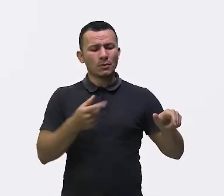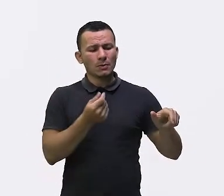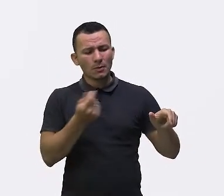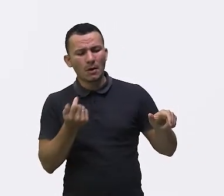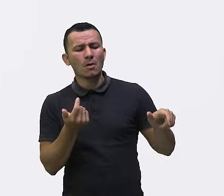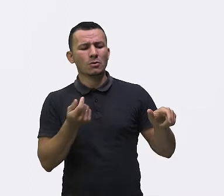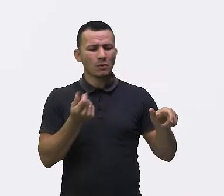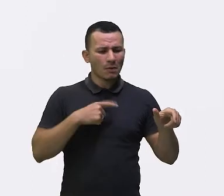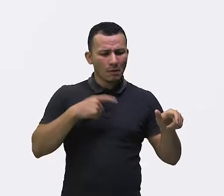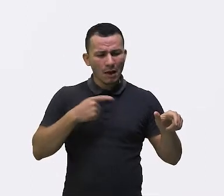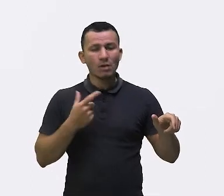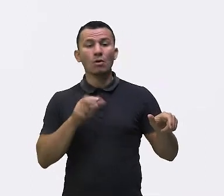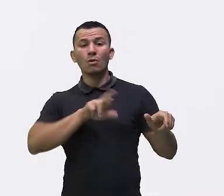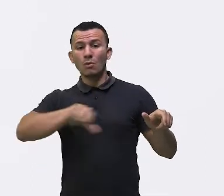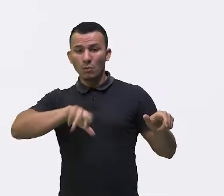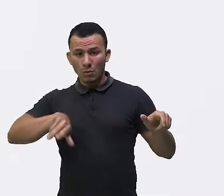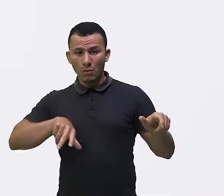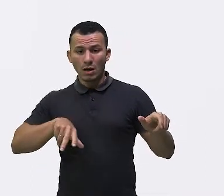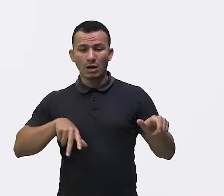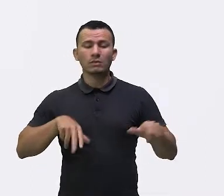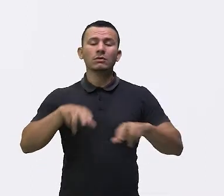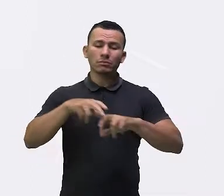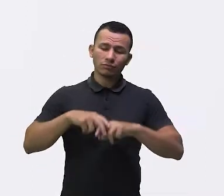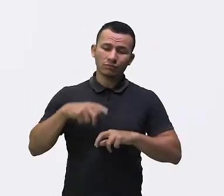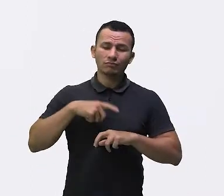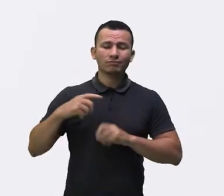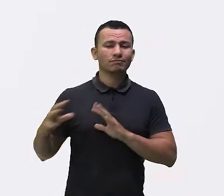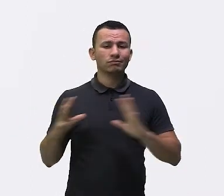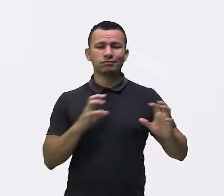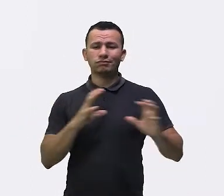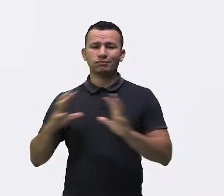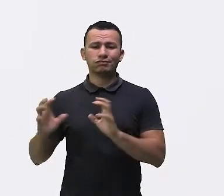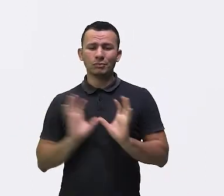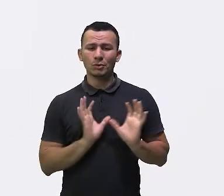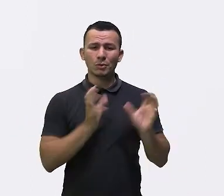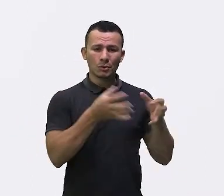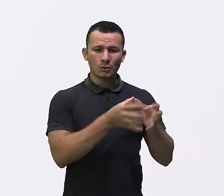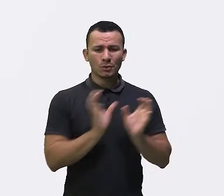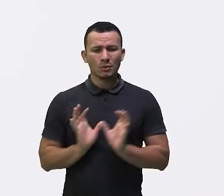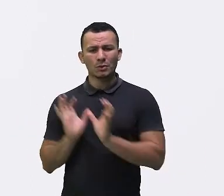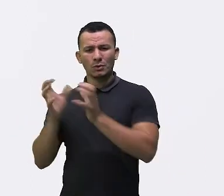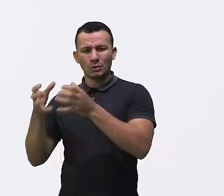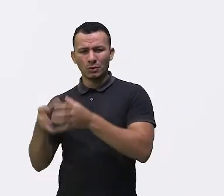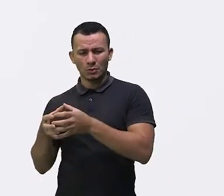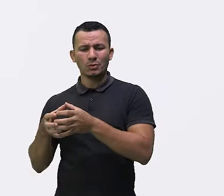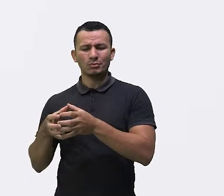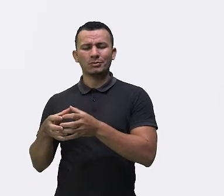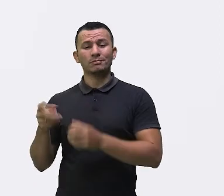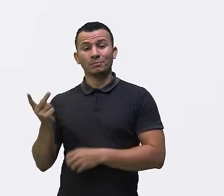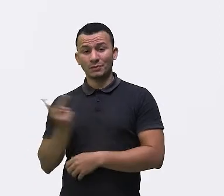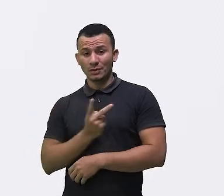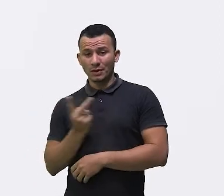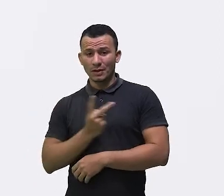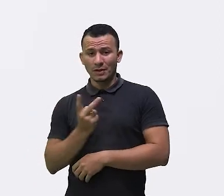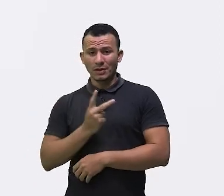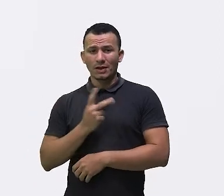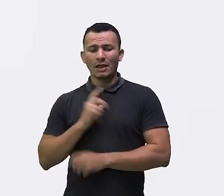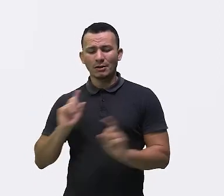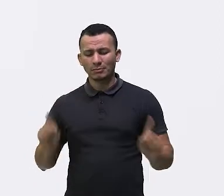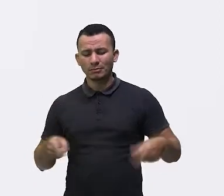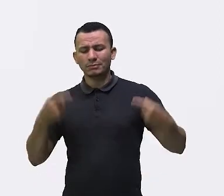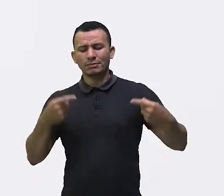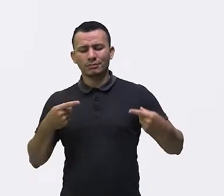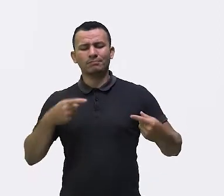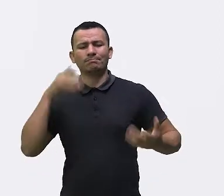seria vetor de conflitos entre grupos de indivíduos submetidos a